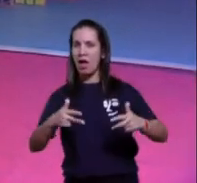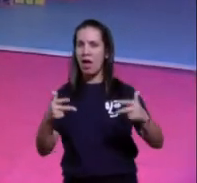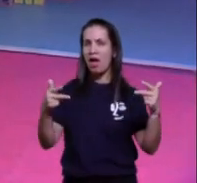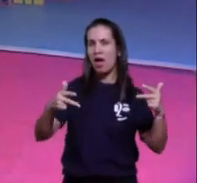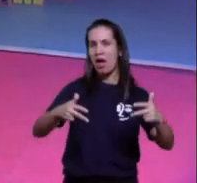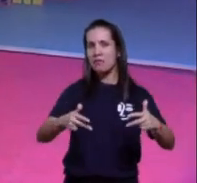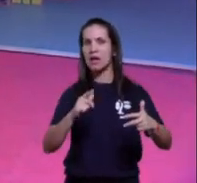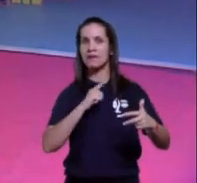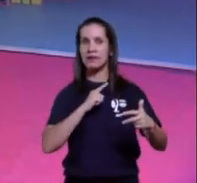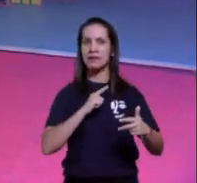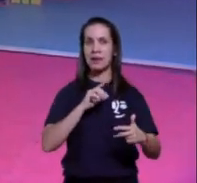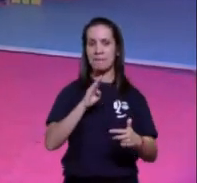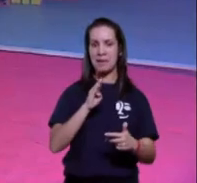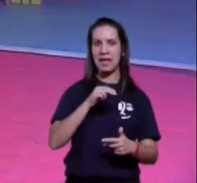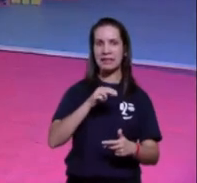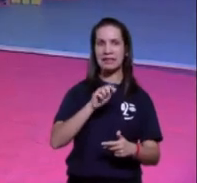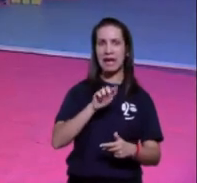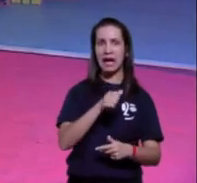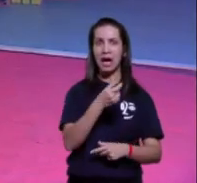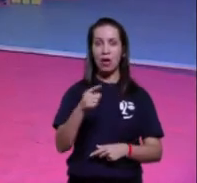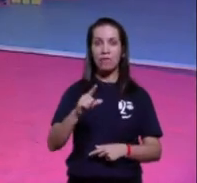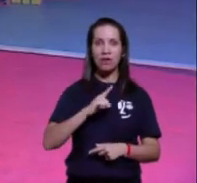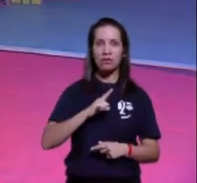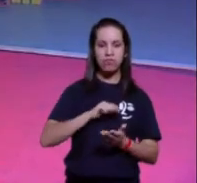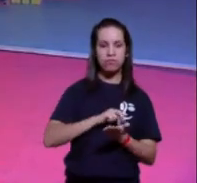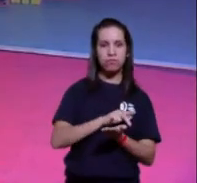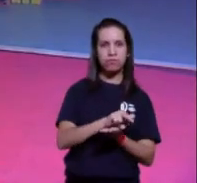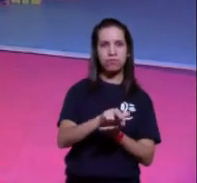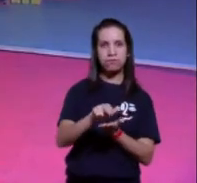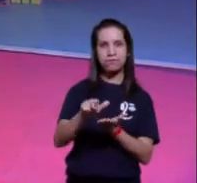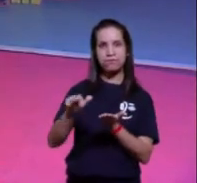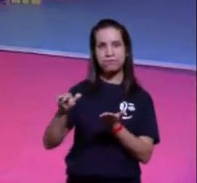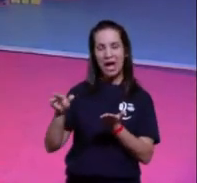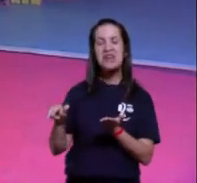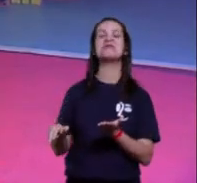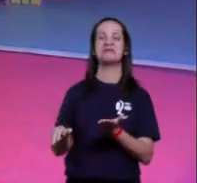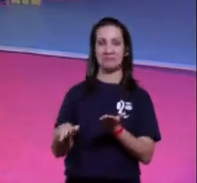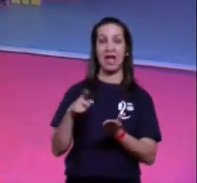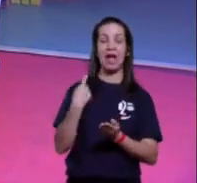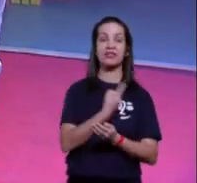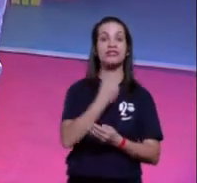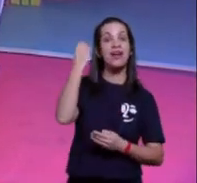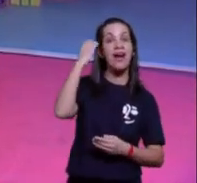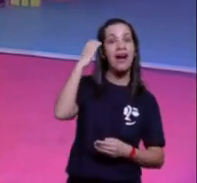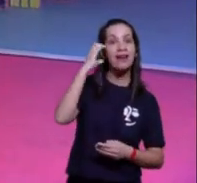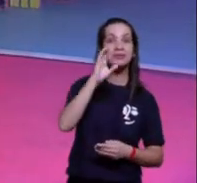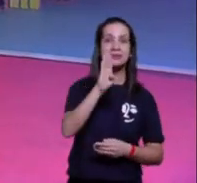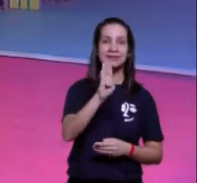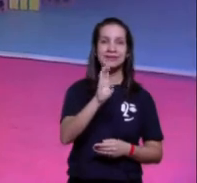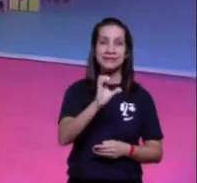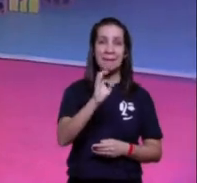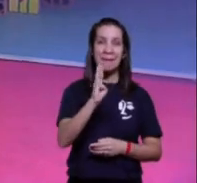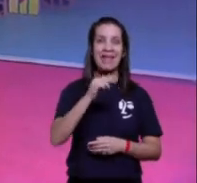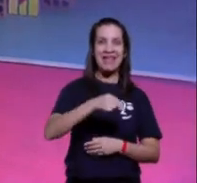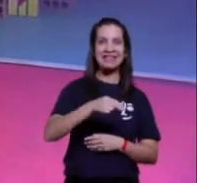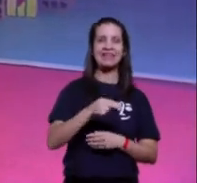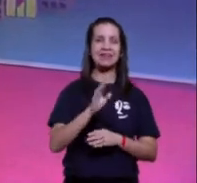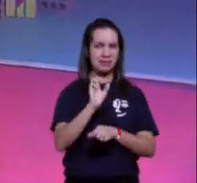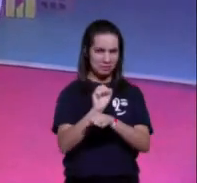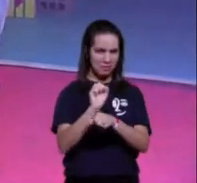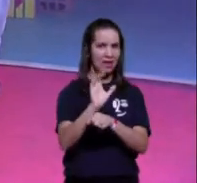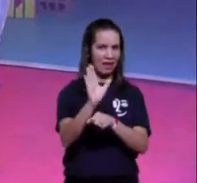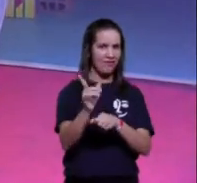e daqui a pouco a gente vai vamos voltar ocupando geral. Vamos ocupar a Rádio CBN. Você fica ligado que a gente já volta. A